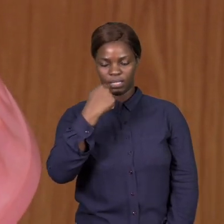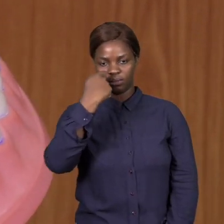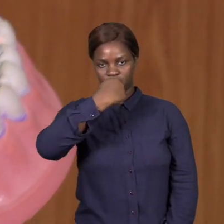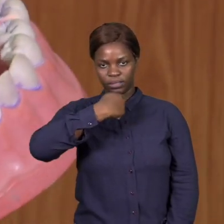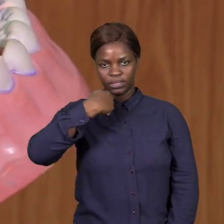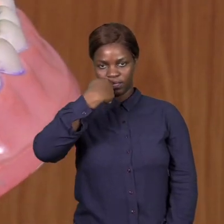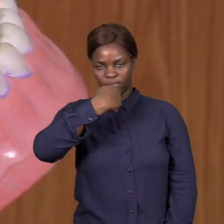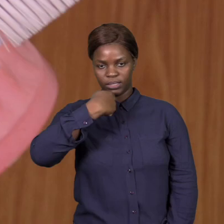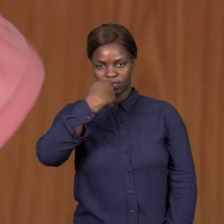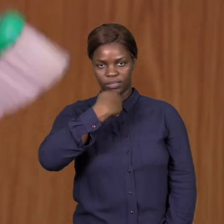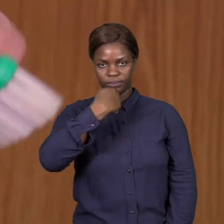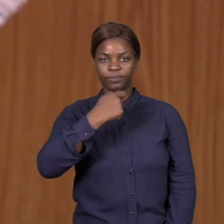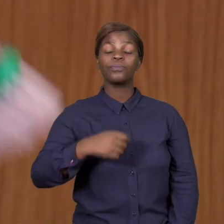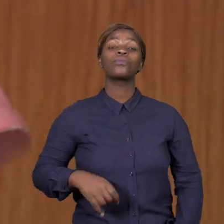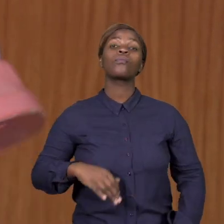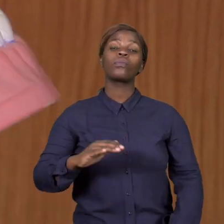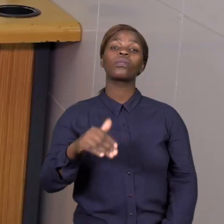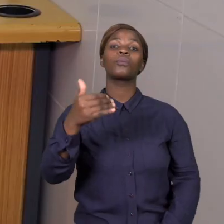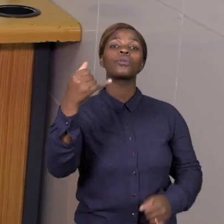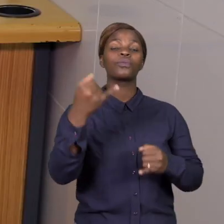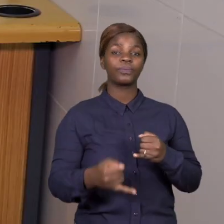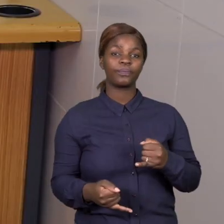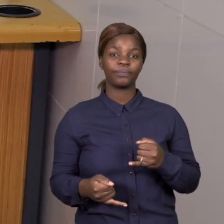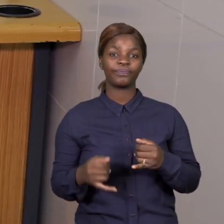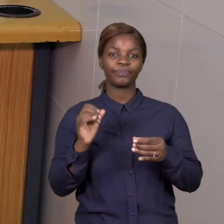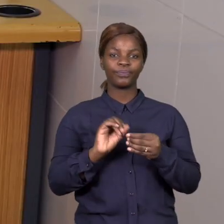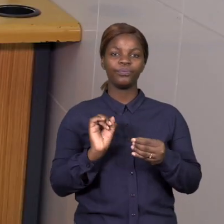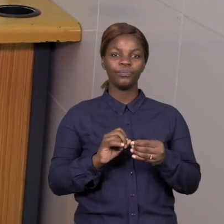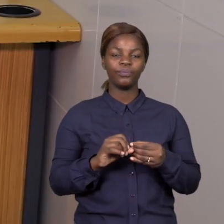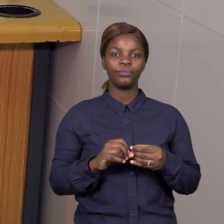e do outro lado circular. E por fim, a língua,